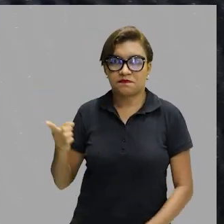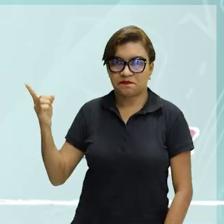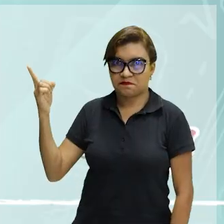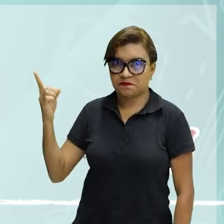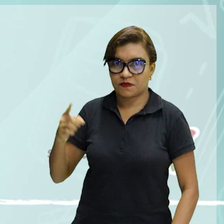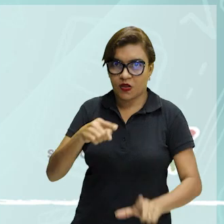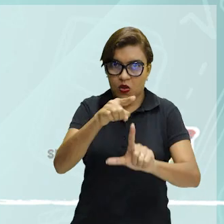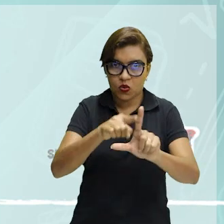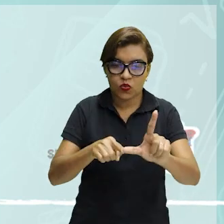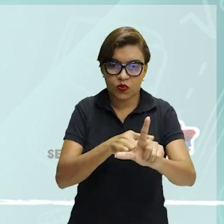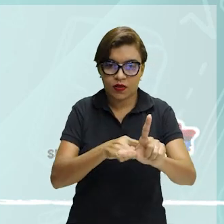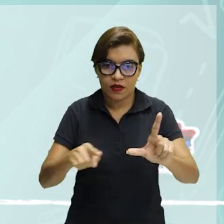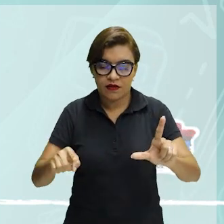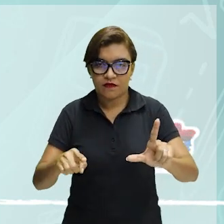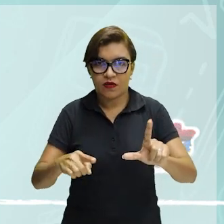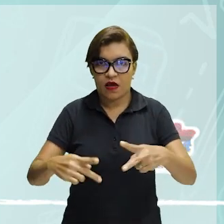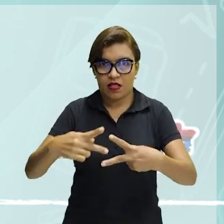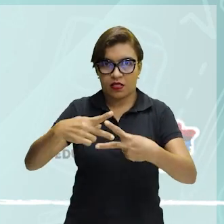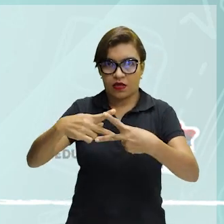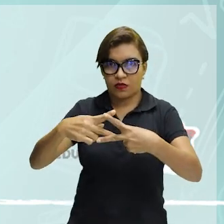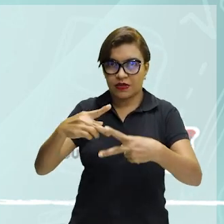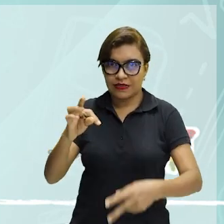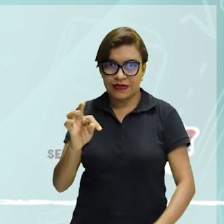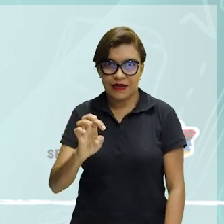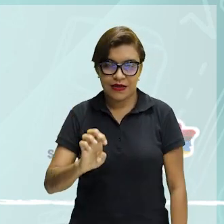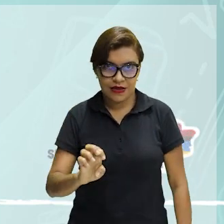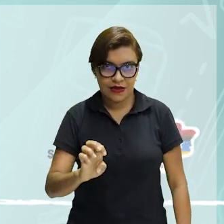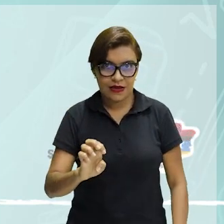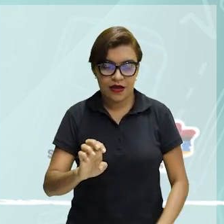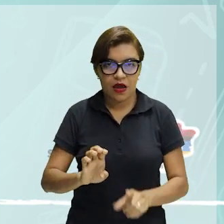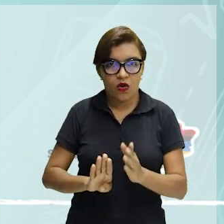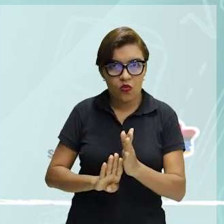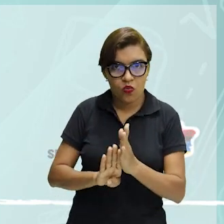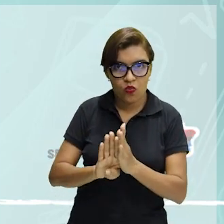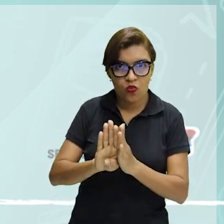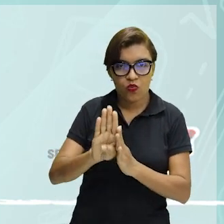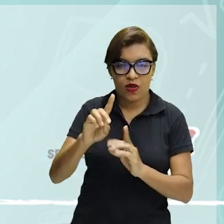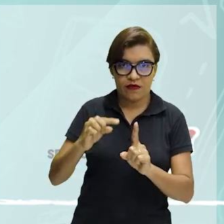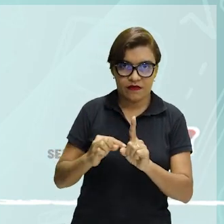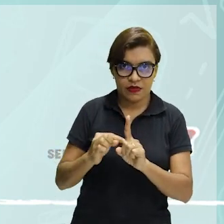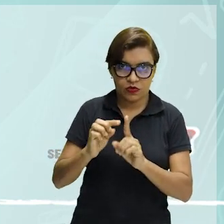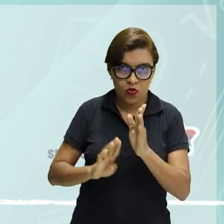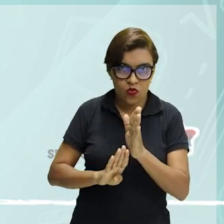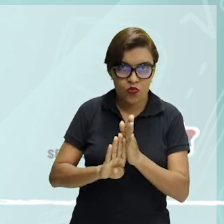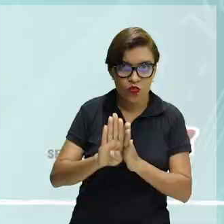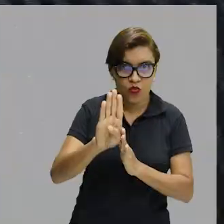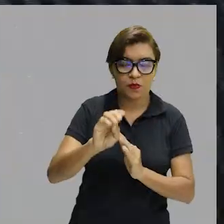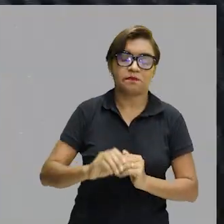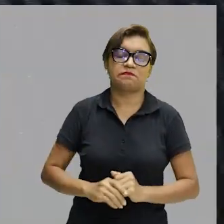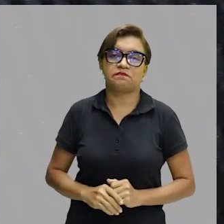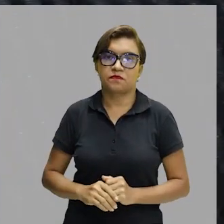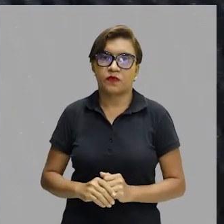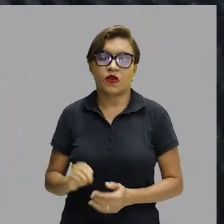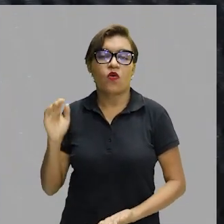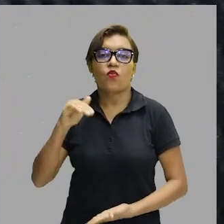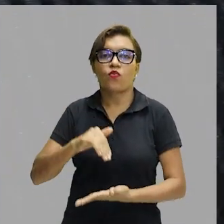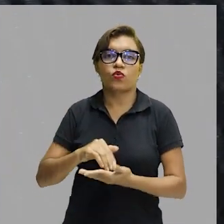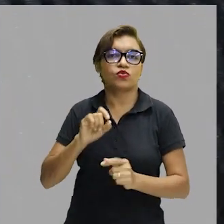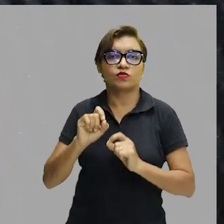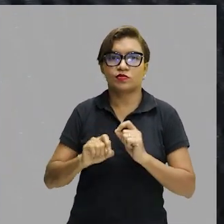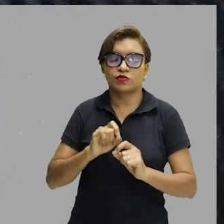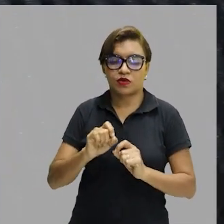ΔTE, certo? O aumento, a elevação da temperatura de ebulição. E o último efeito, o